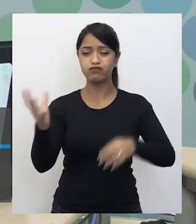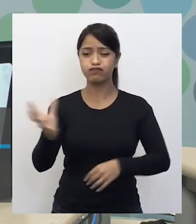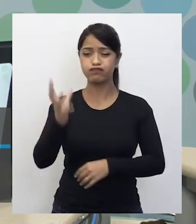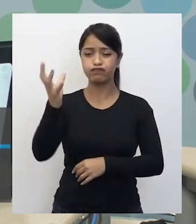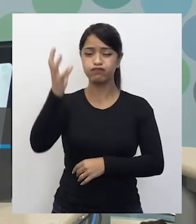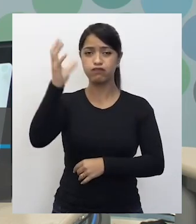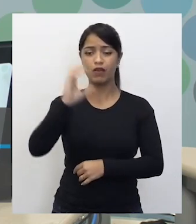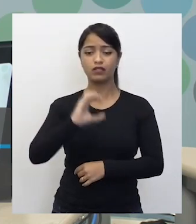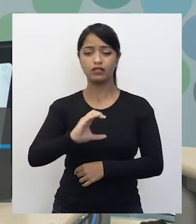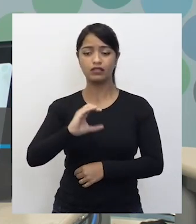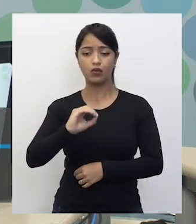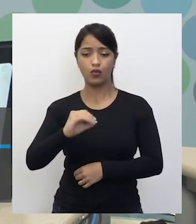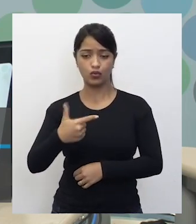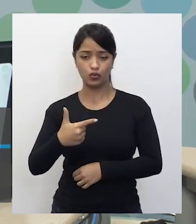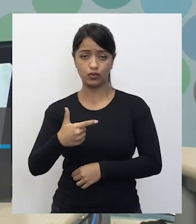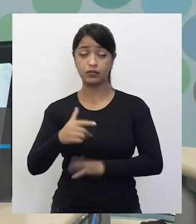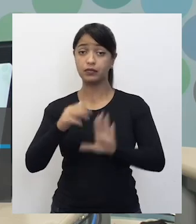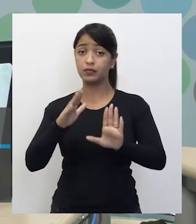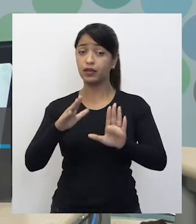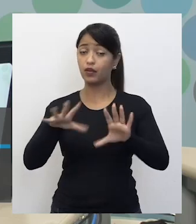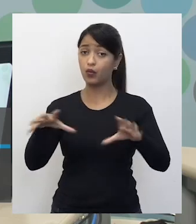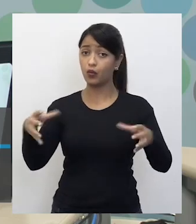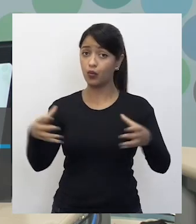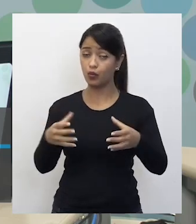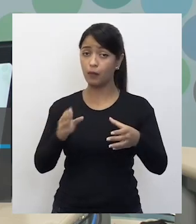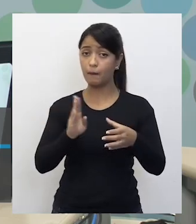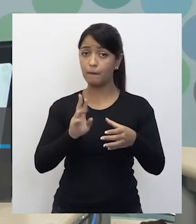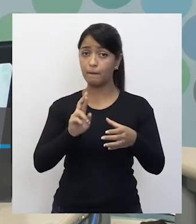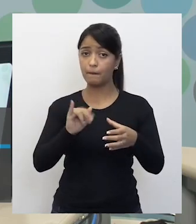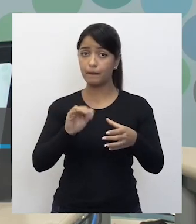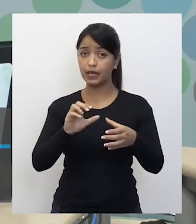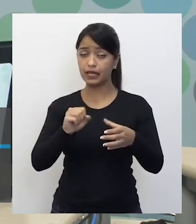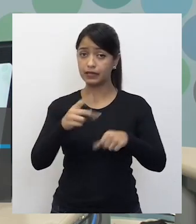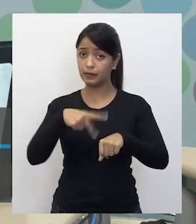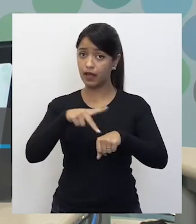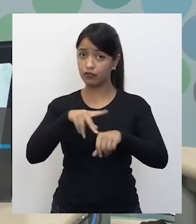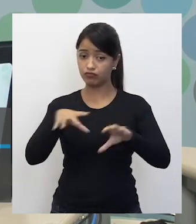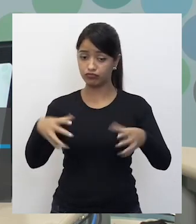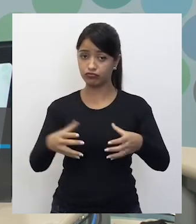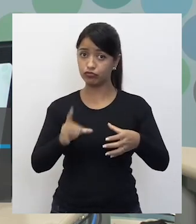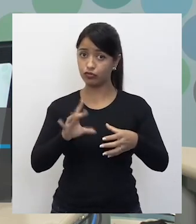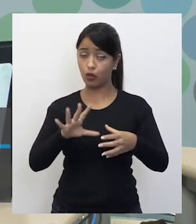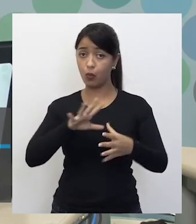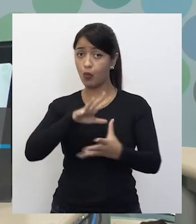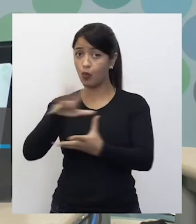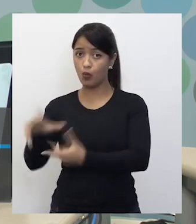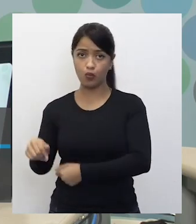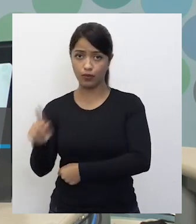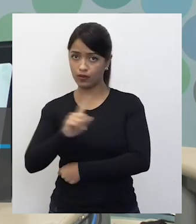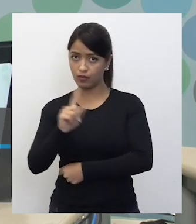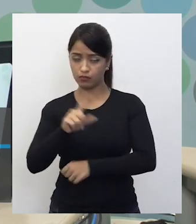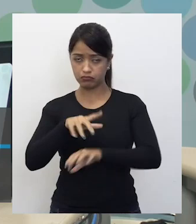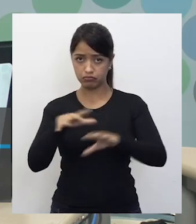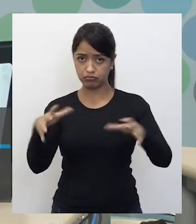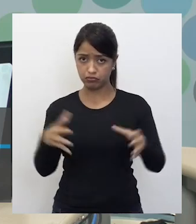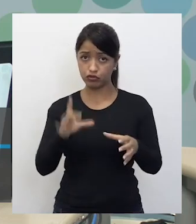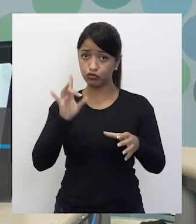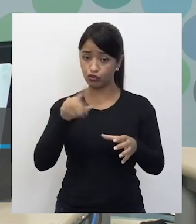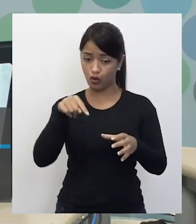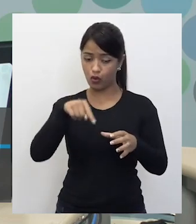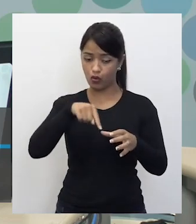dos países que compõem o BRICS, né? Nós não estamos falando da totalidade mundial. Nós estamos focando o olhar